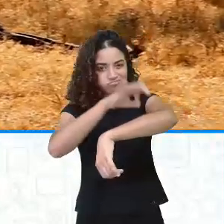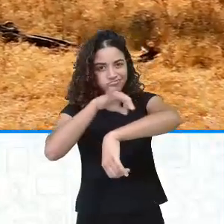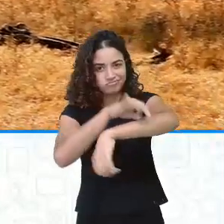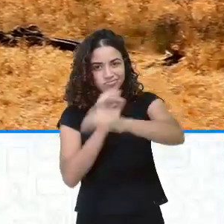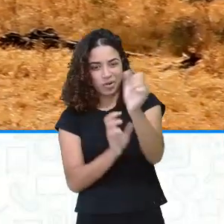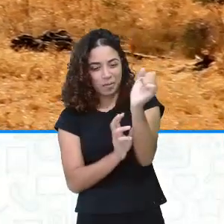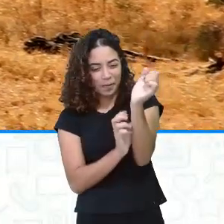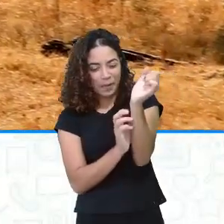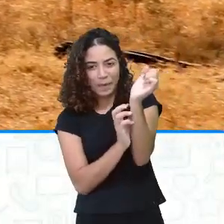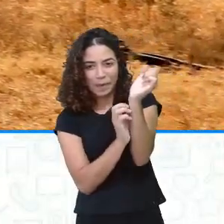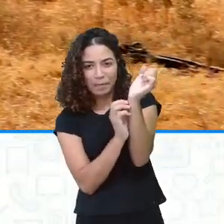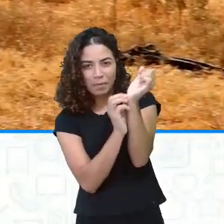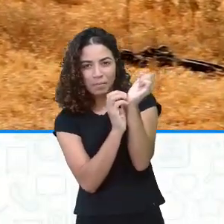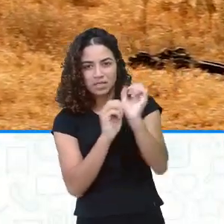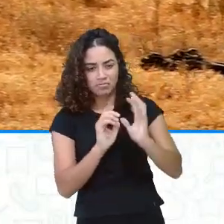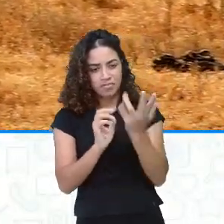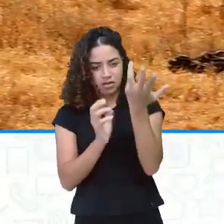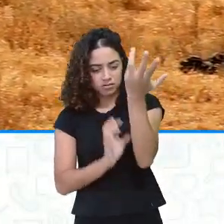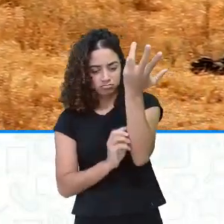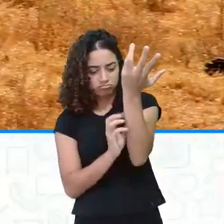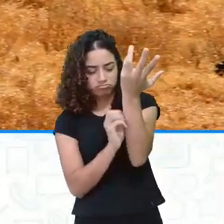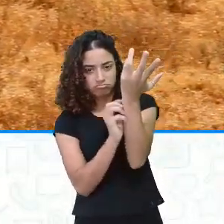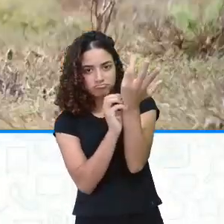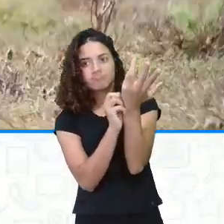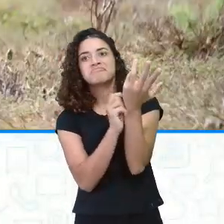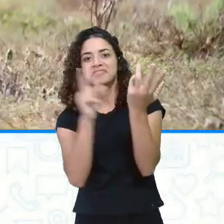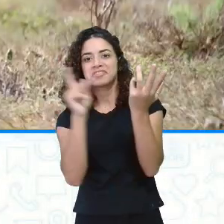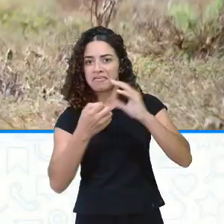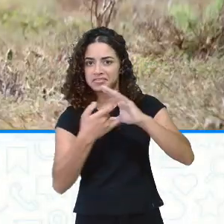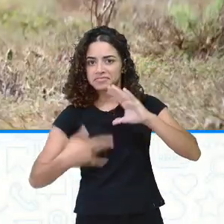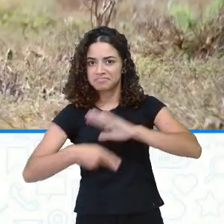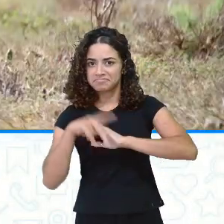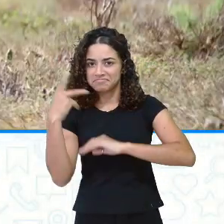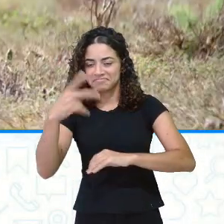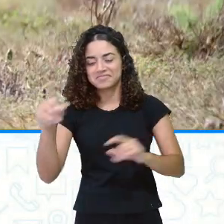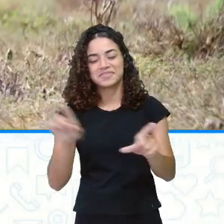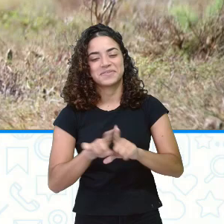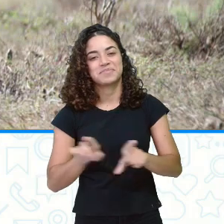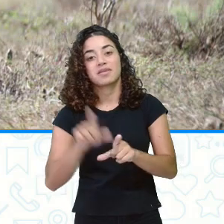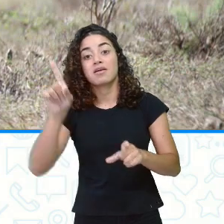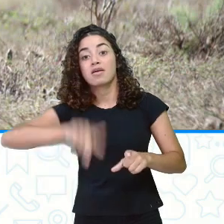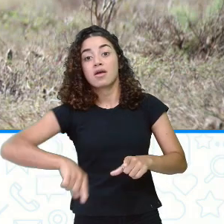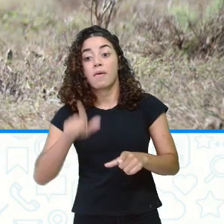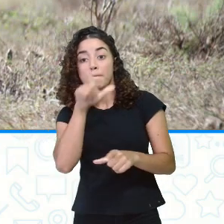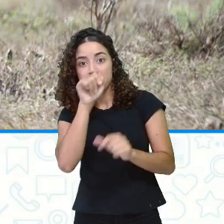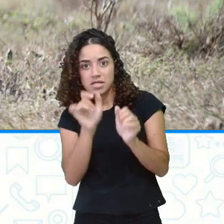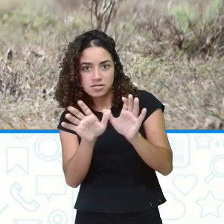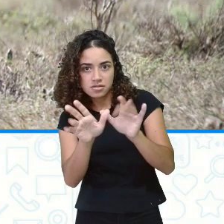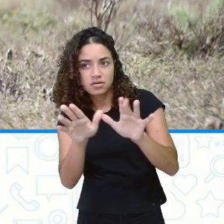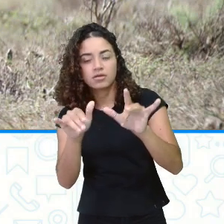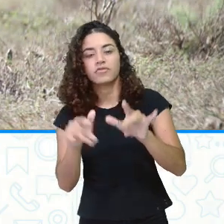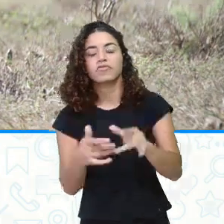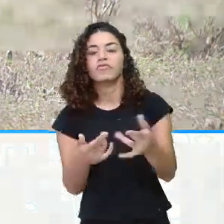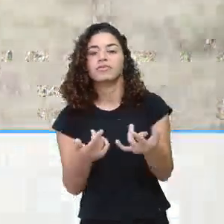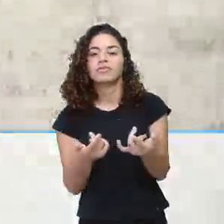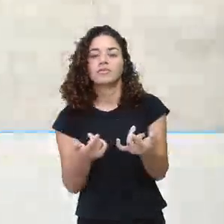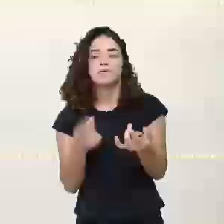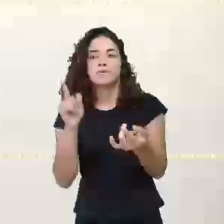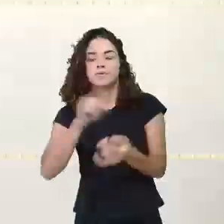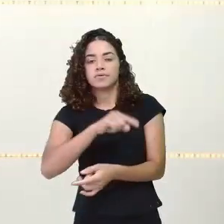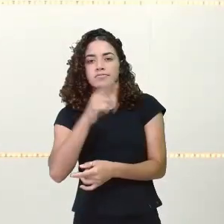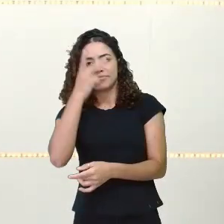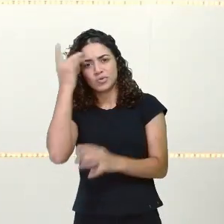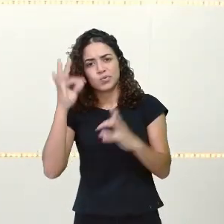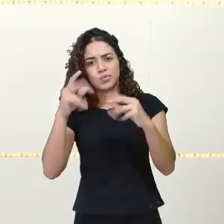nome desse pássaro secretário. Olha que interessante. E ela é uma ave muito, mas muito, gente, admirada